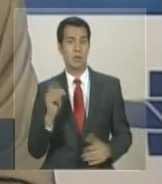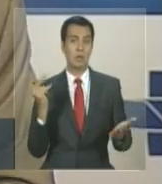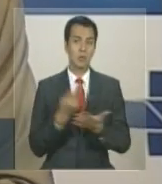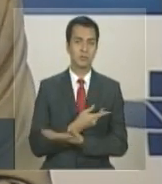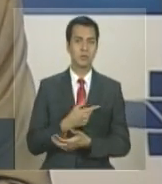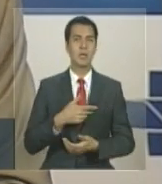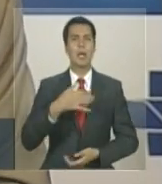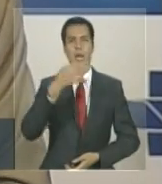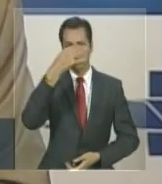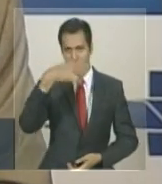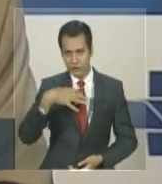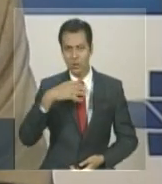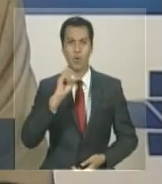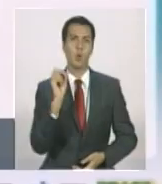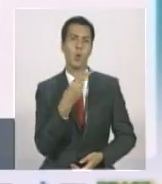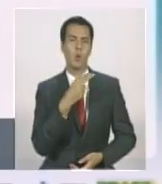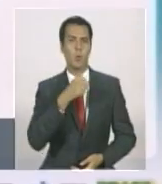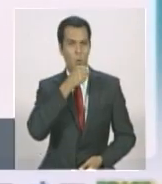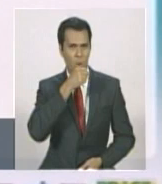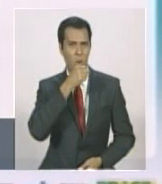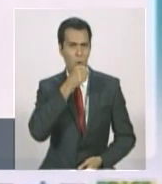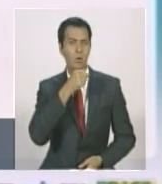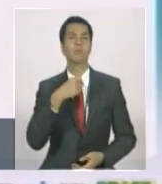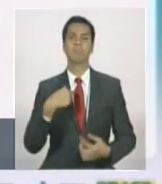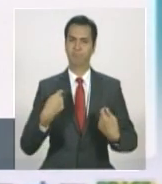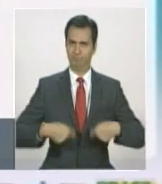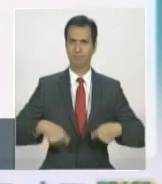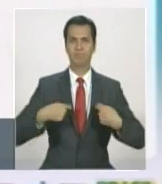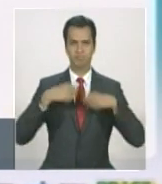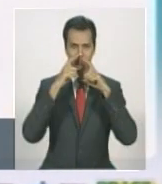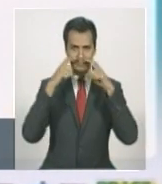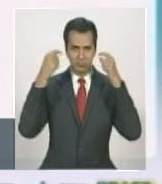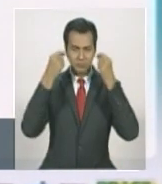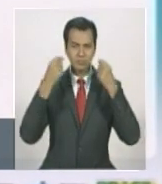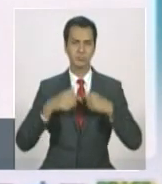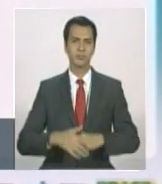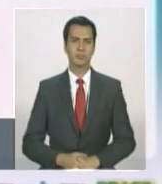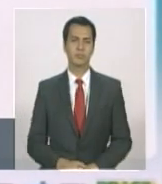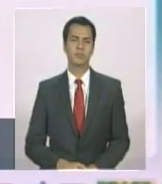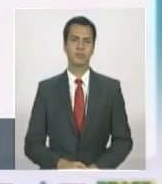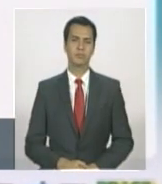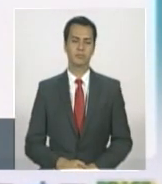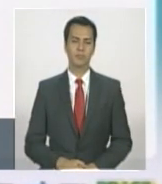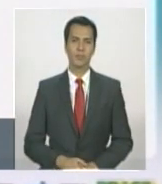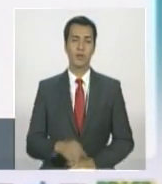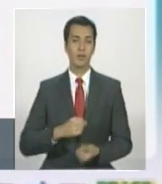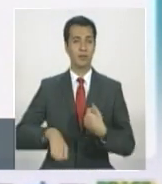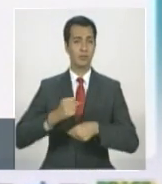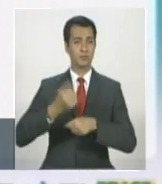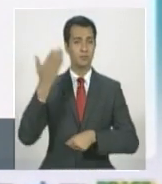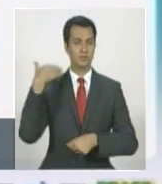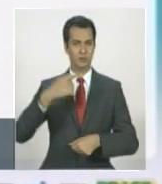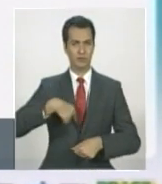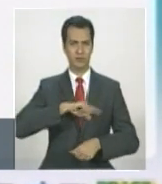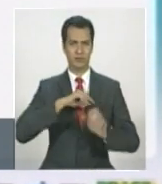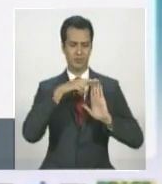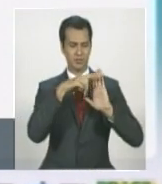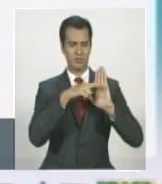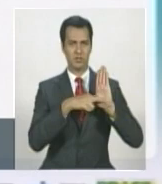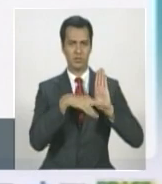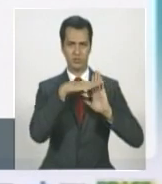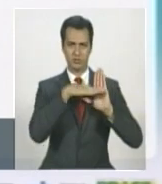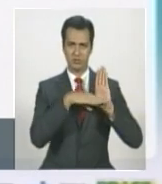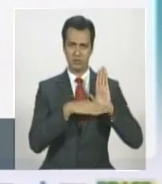as pessoas, outra medida importante para evitar os casos graves e óbitos foi a revisão no ano passado, né, do protocolo, que consolidou, com